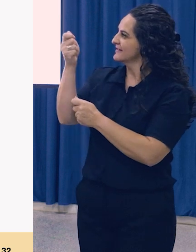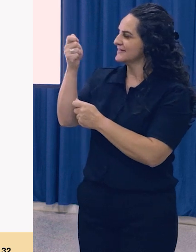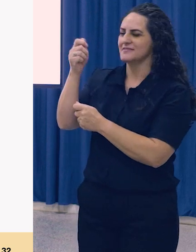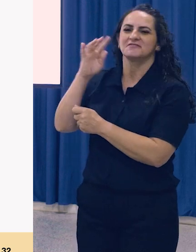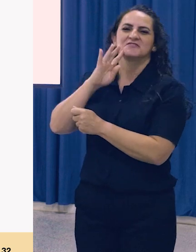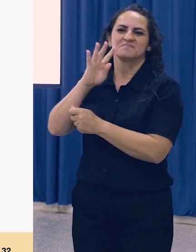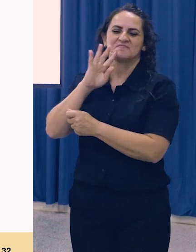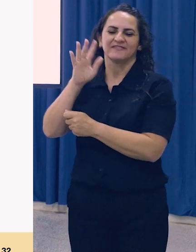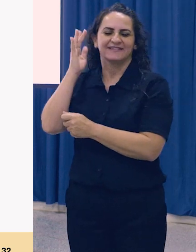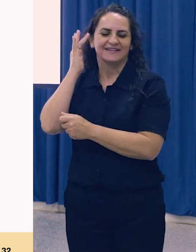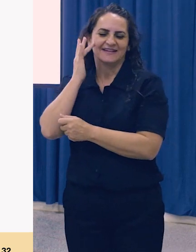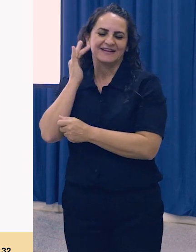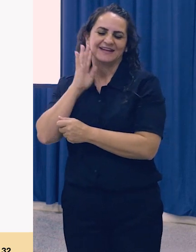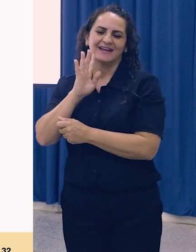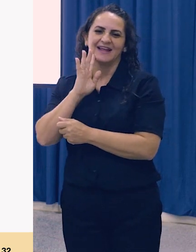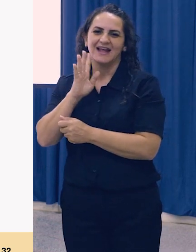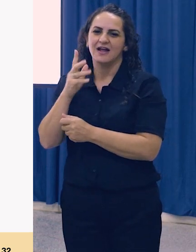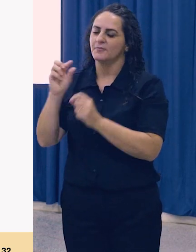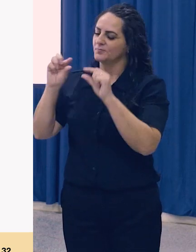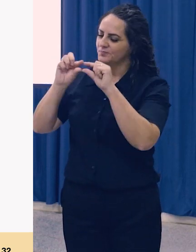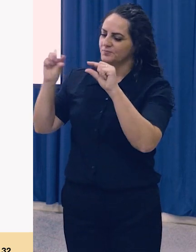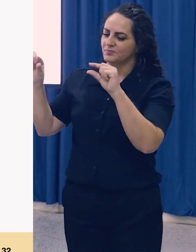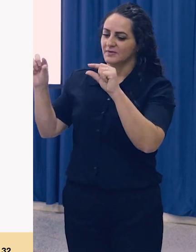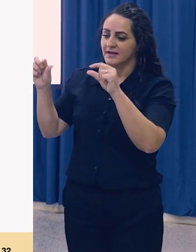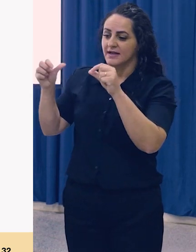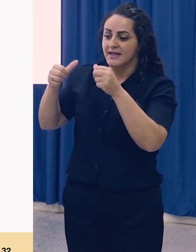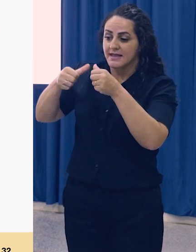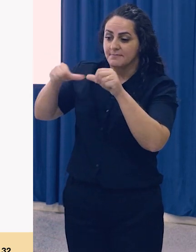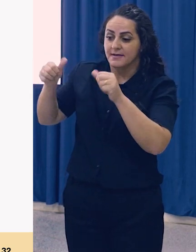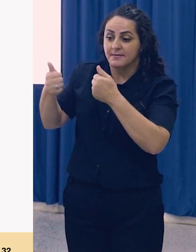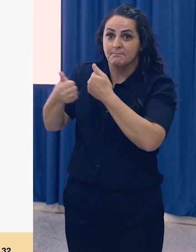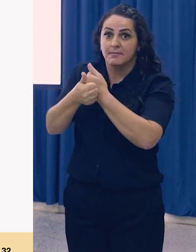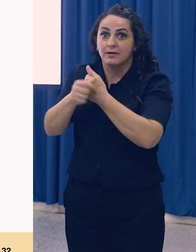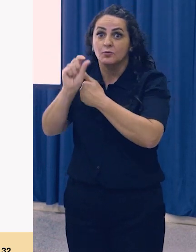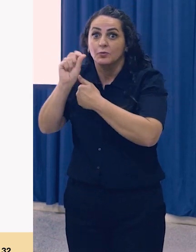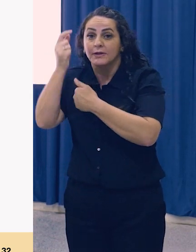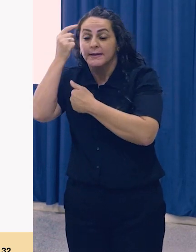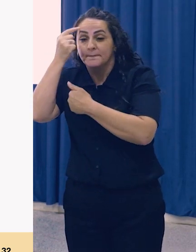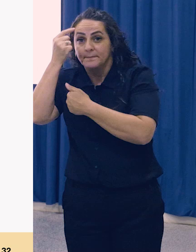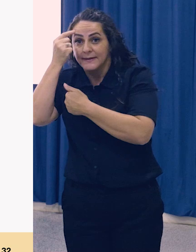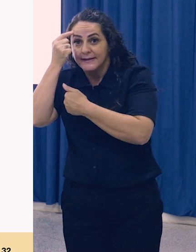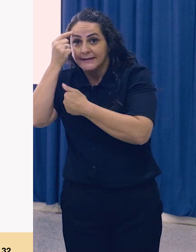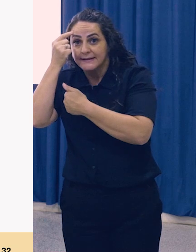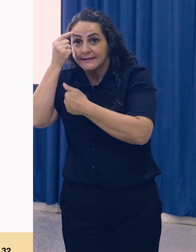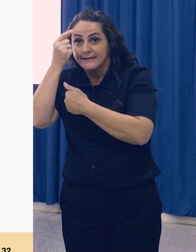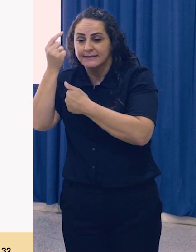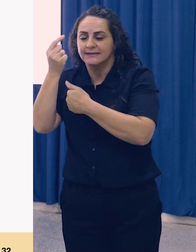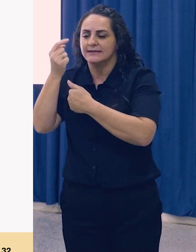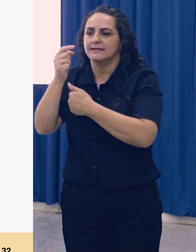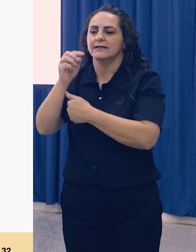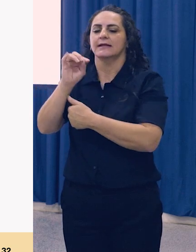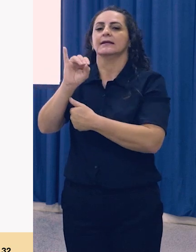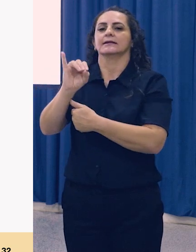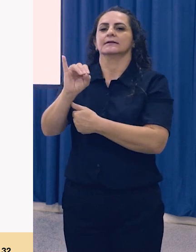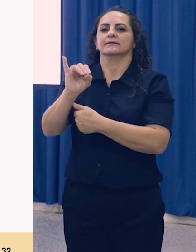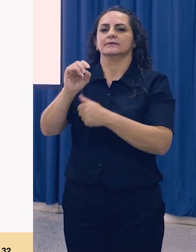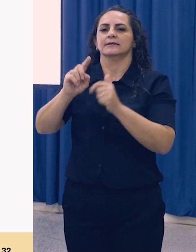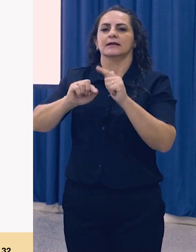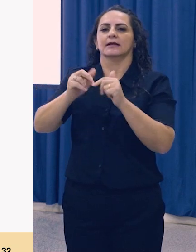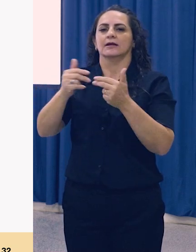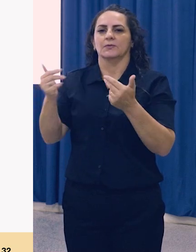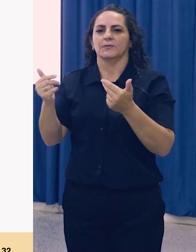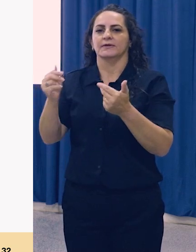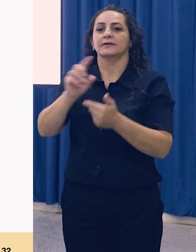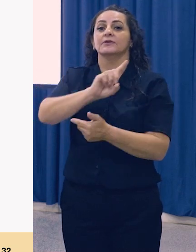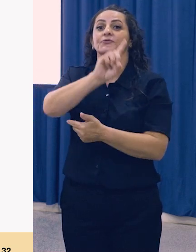escrito aqui, It is closer than you think, né? Que é estar mais perto do que você pensa. It, a Coisa, nos cinemas dia